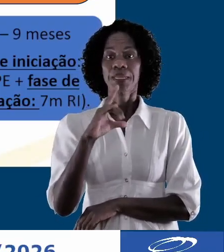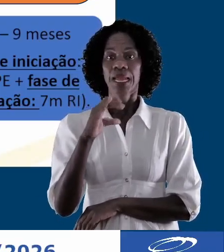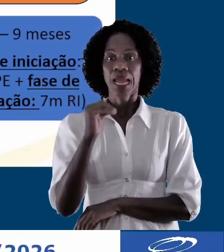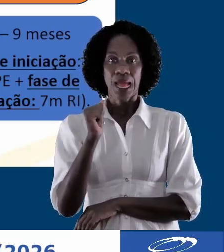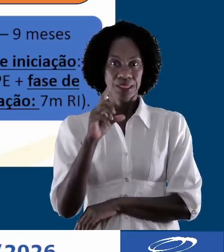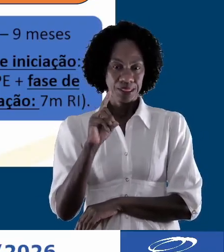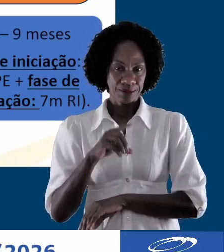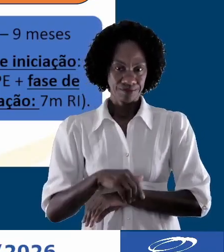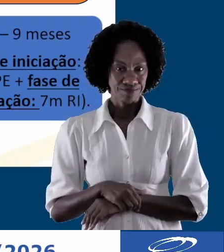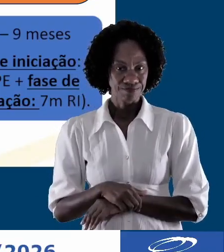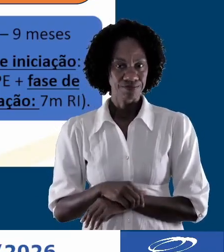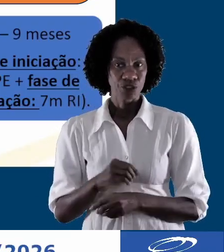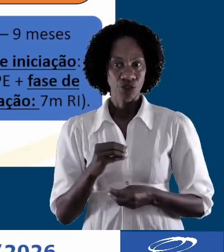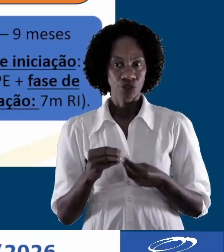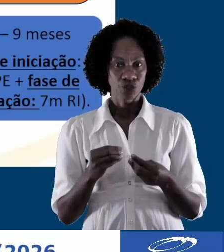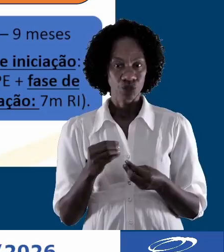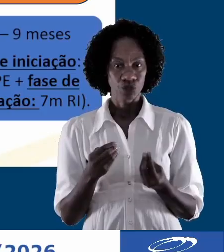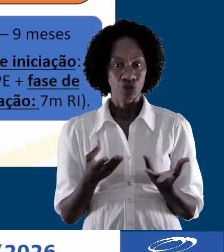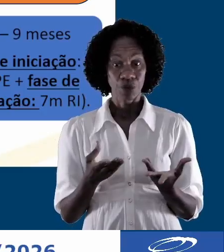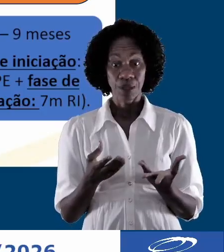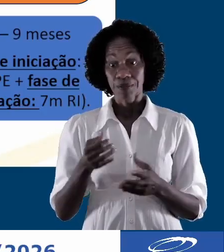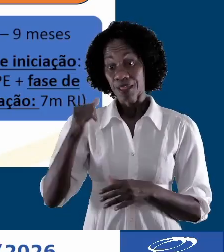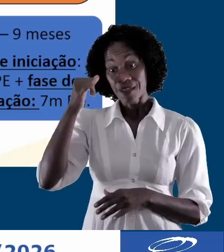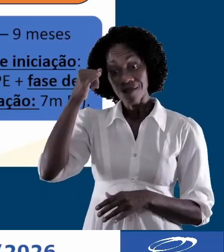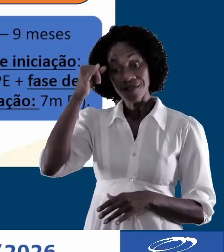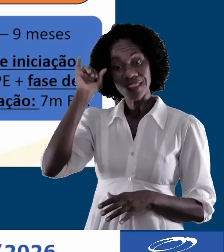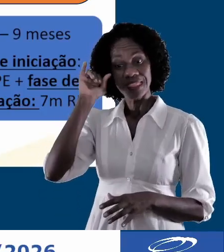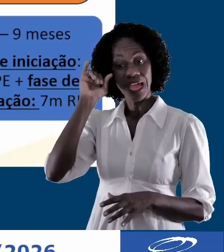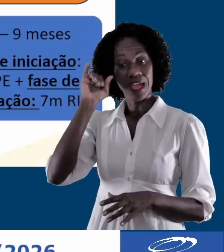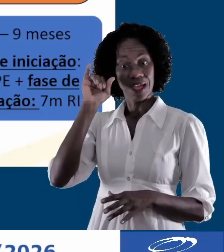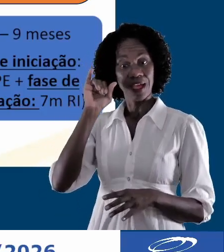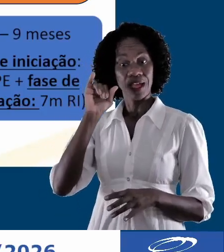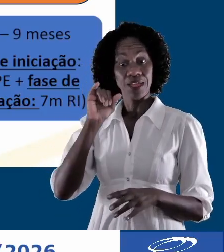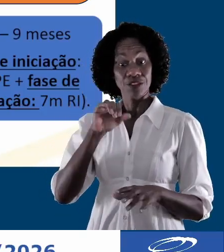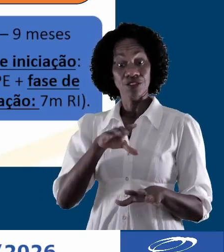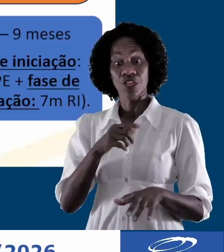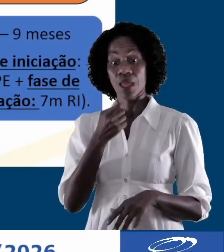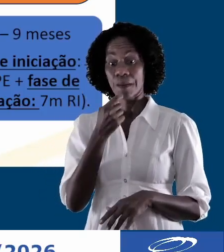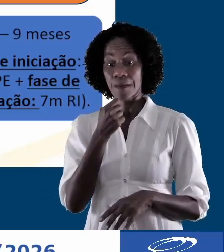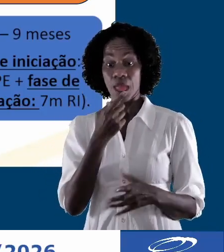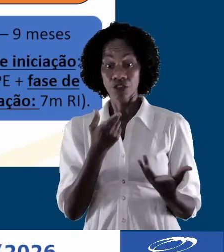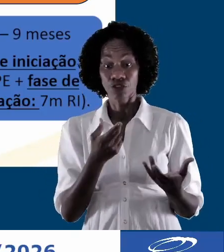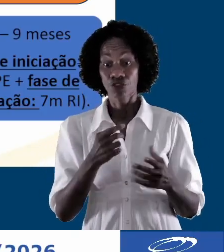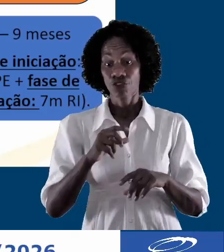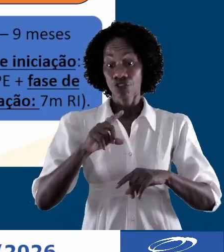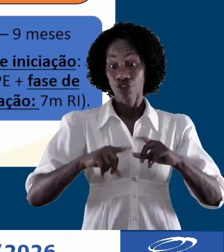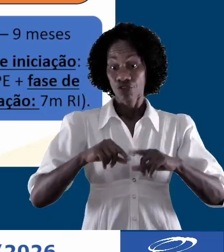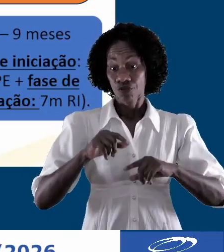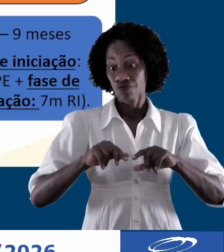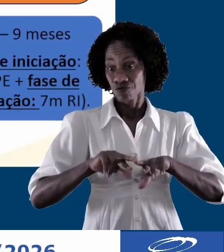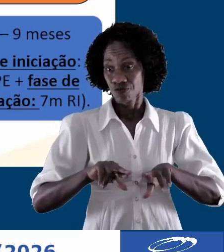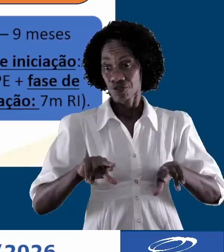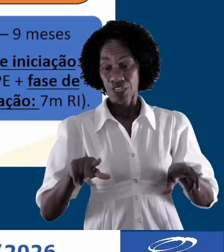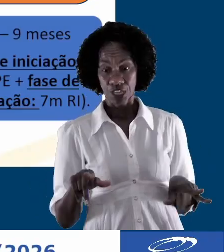evitar a menor resistência, para evitar a resistência, e preconizado pela Organização Mundial de Saúde, 9 meses, sendo 2